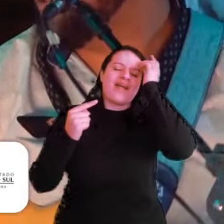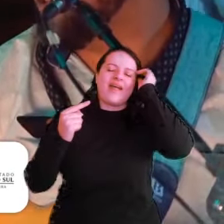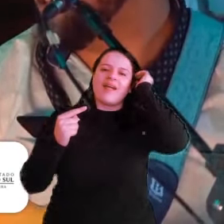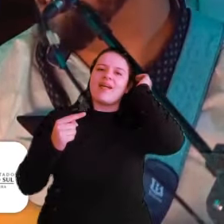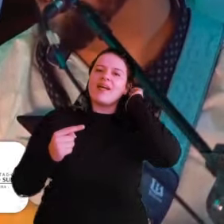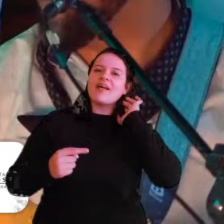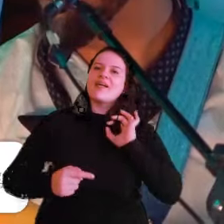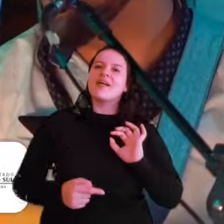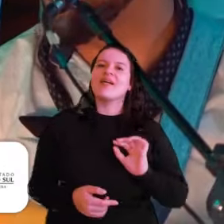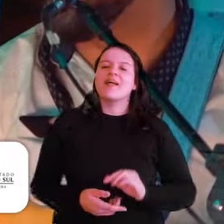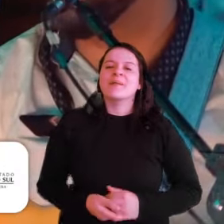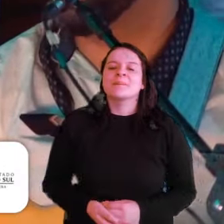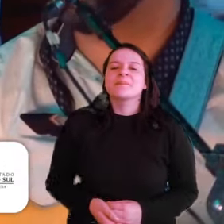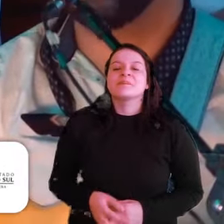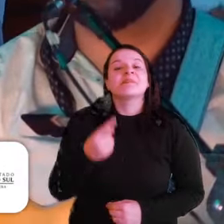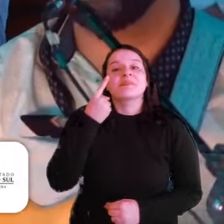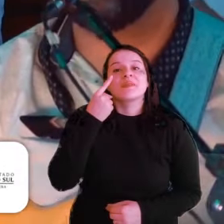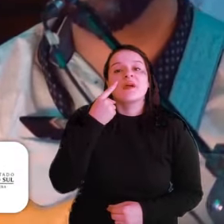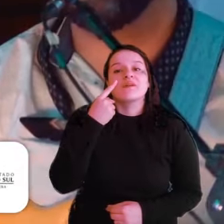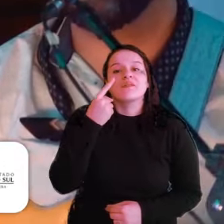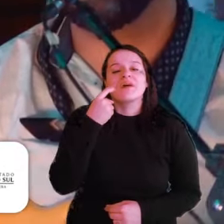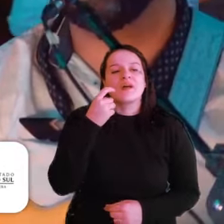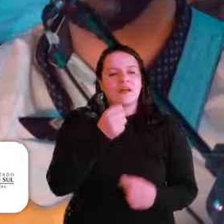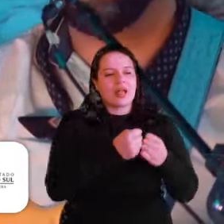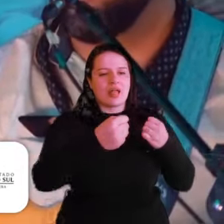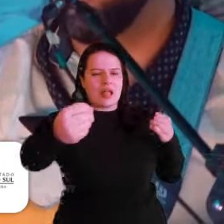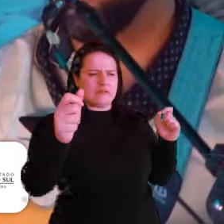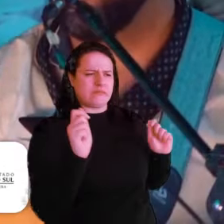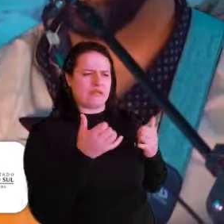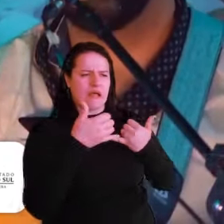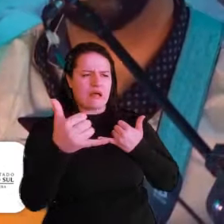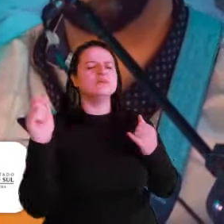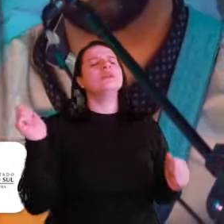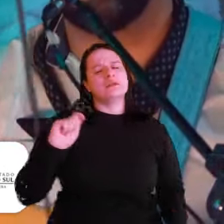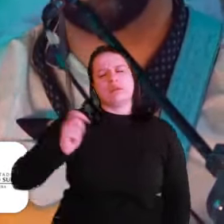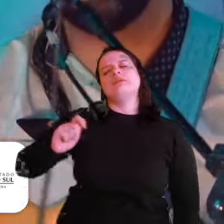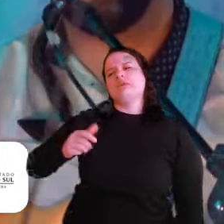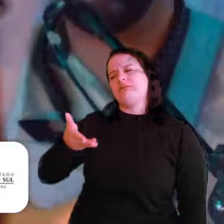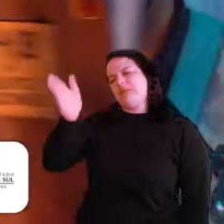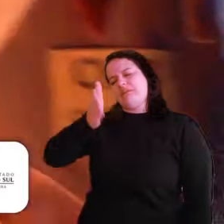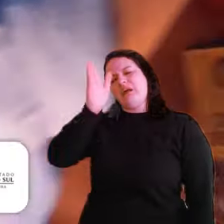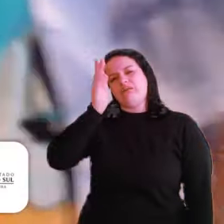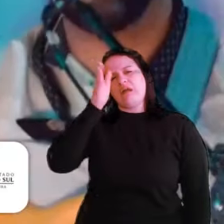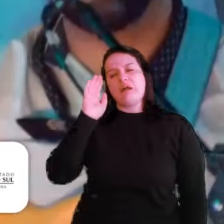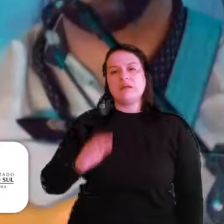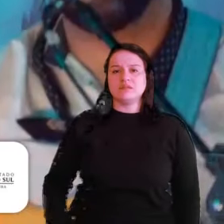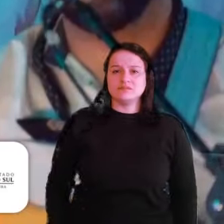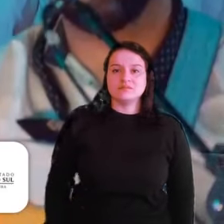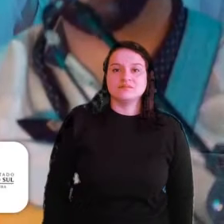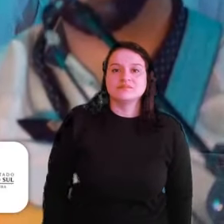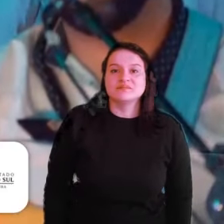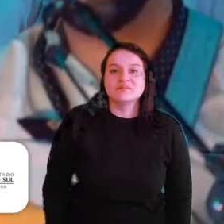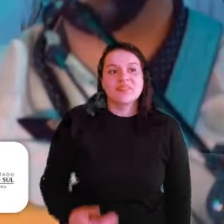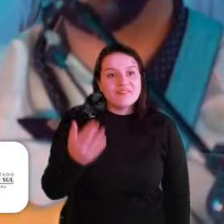que eu vou levar. Leva lá pra ele. Tá bueno. Será que pega o cabo, vai? Tá lá, vai, né? Vai. Tá bueno, então. Vai. Pegar, não sei se pega,